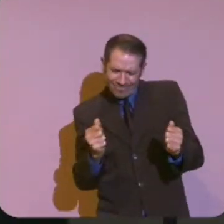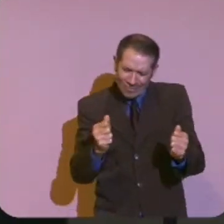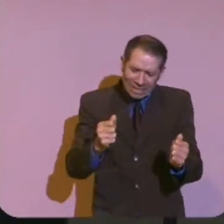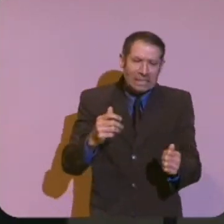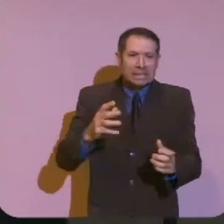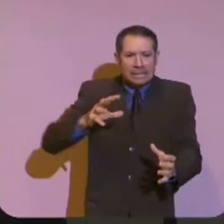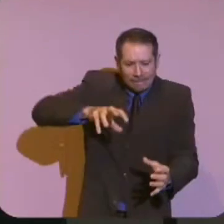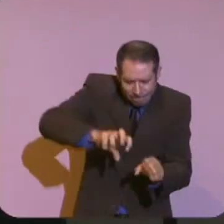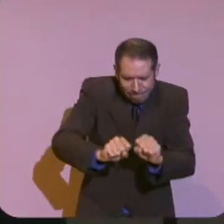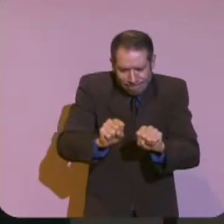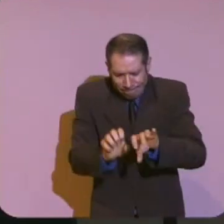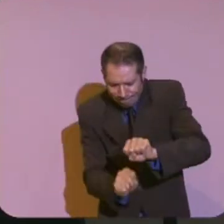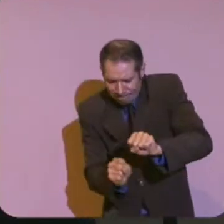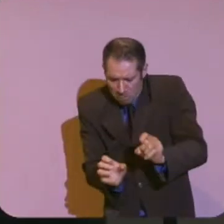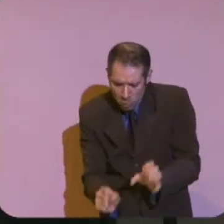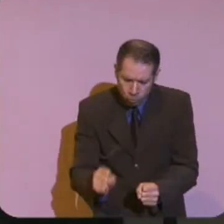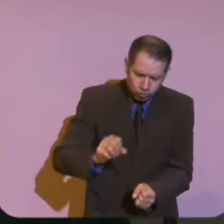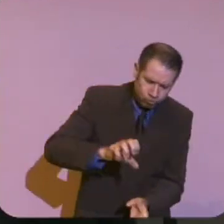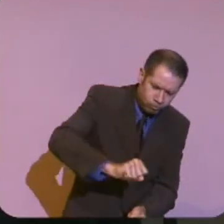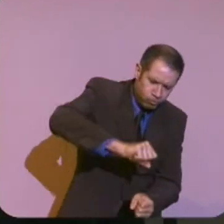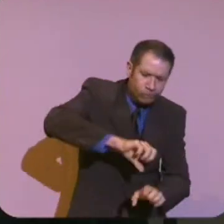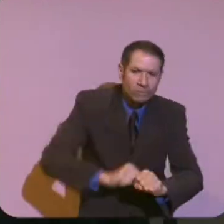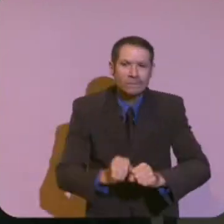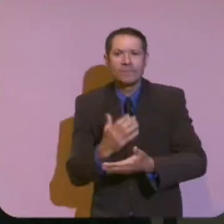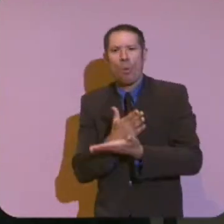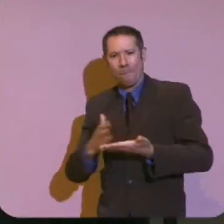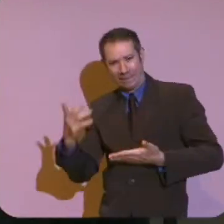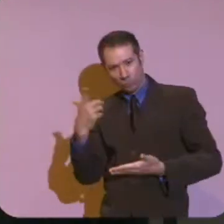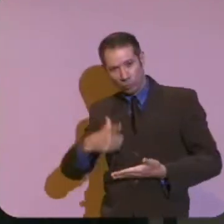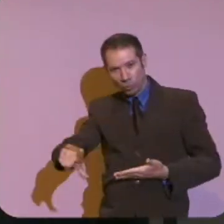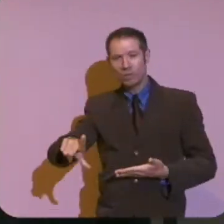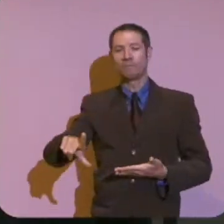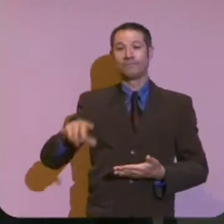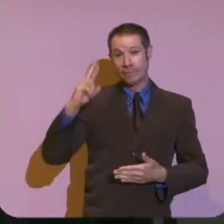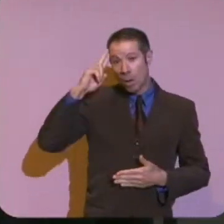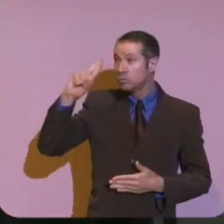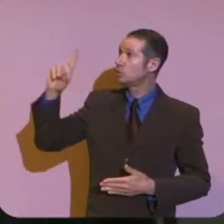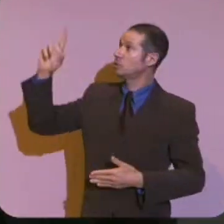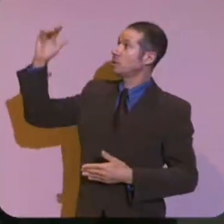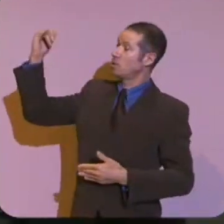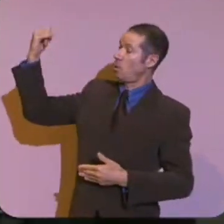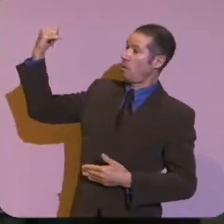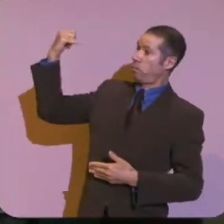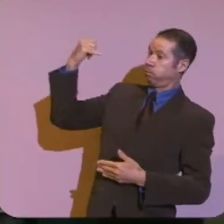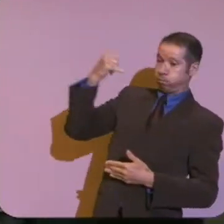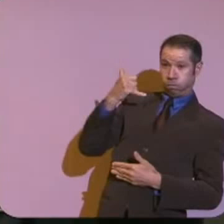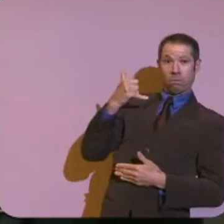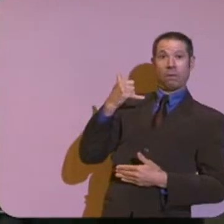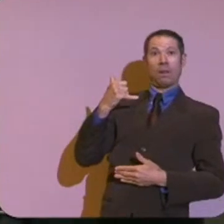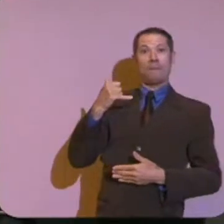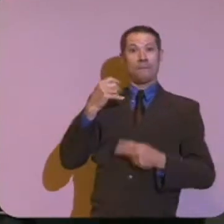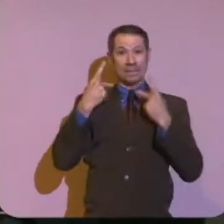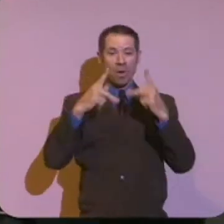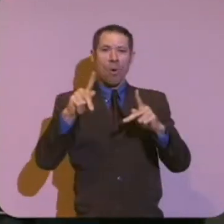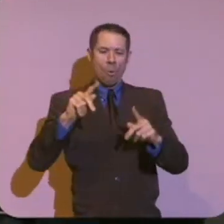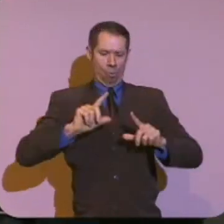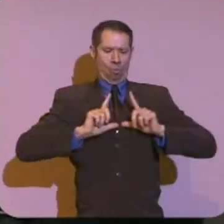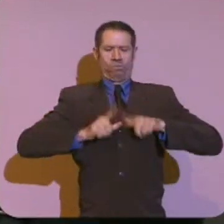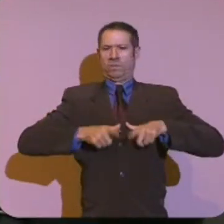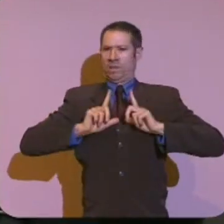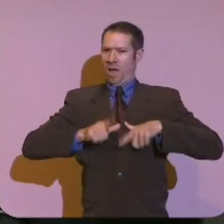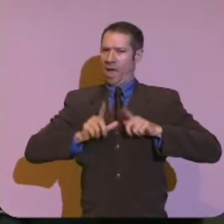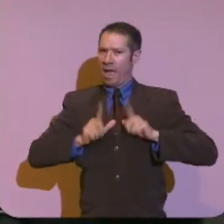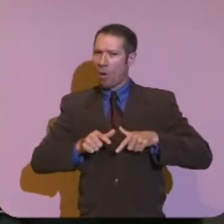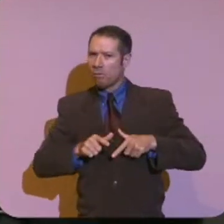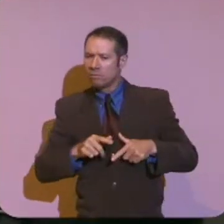ele amassou o barro e começou novamente. E então o Senhor me deu esta mensagem: ó Israel,